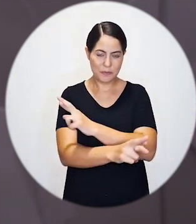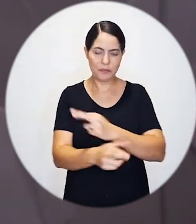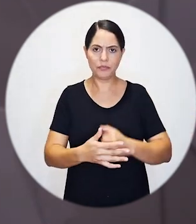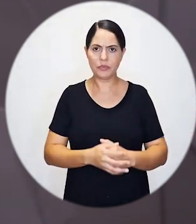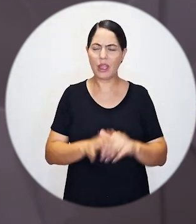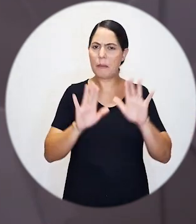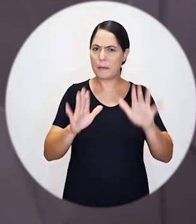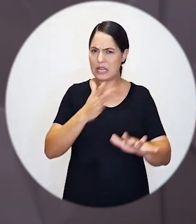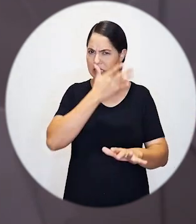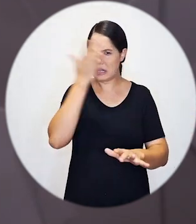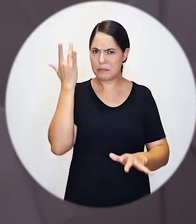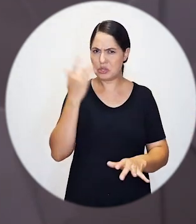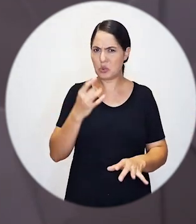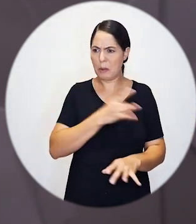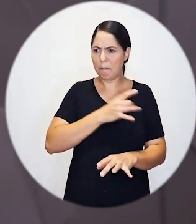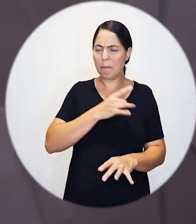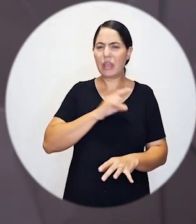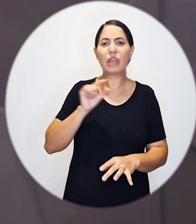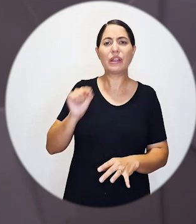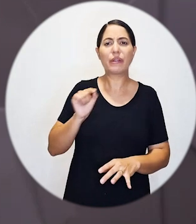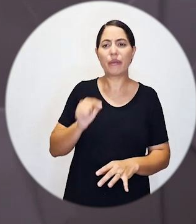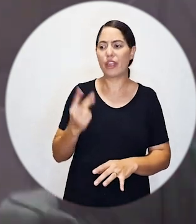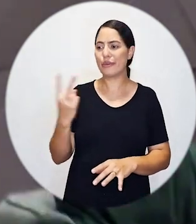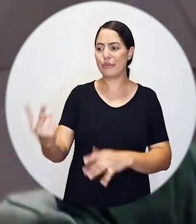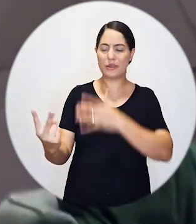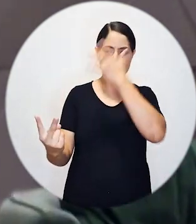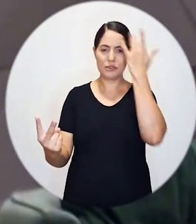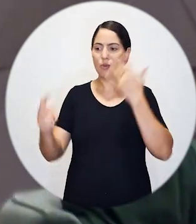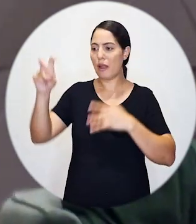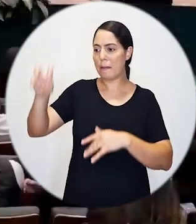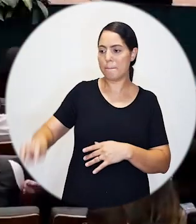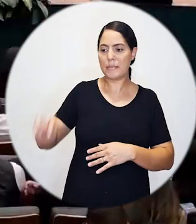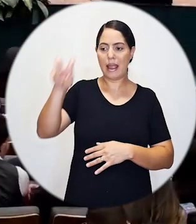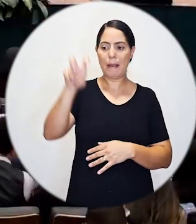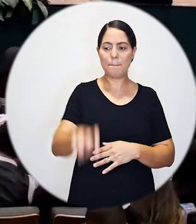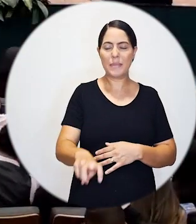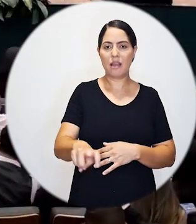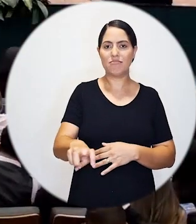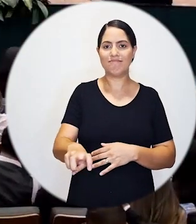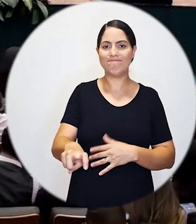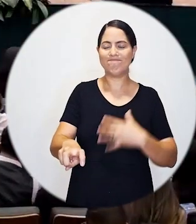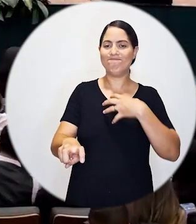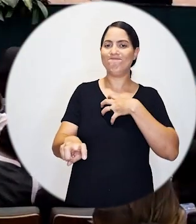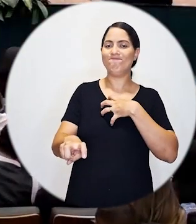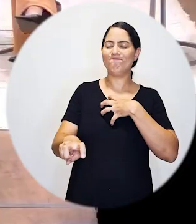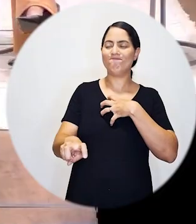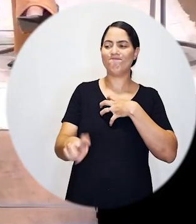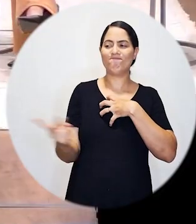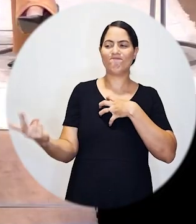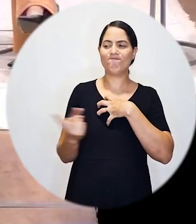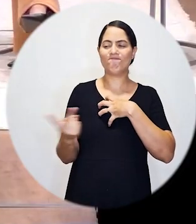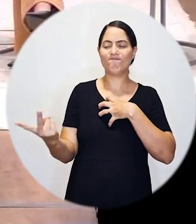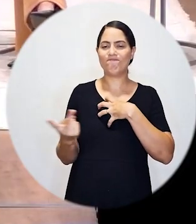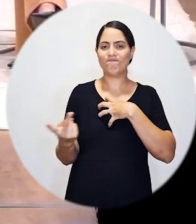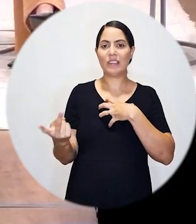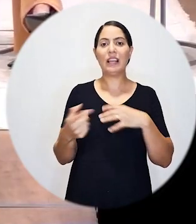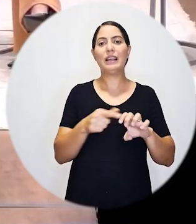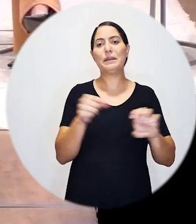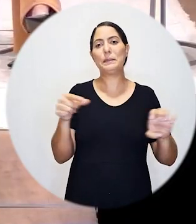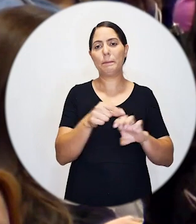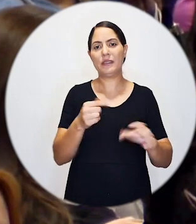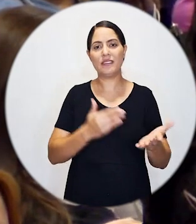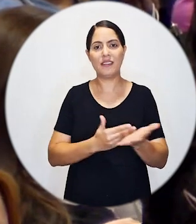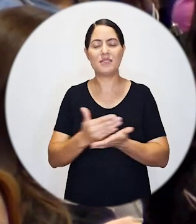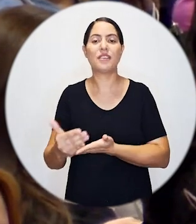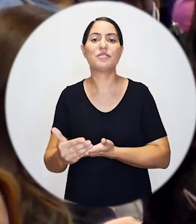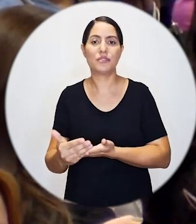entre 2 pessoas que ele já conhece há tempo em um evento como esse. Sente-se ao lado de quem você conhece menos, de quem você conhece pouco.